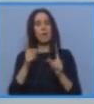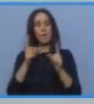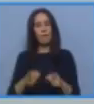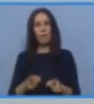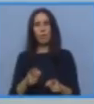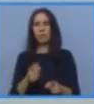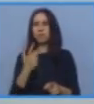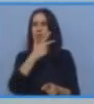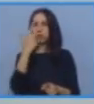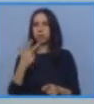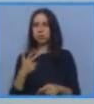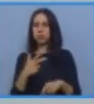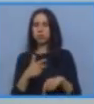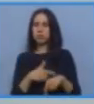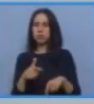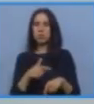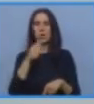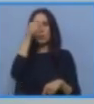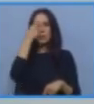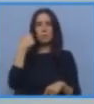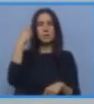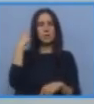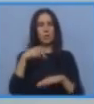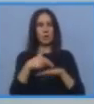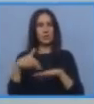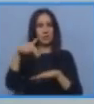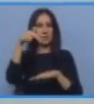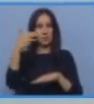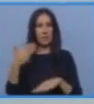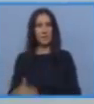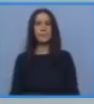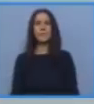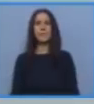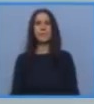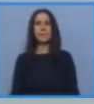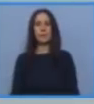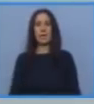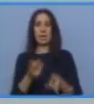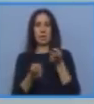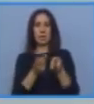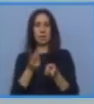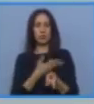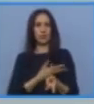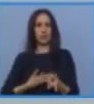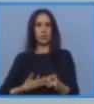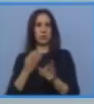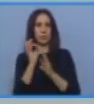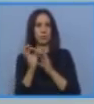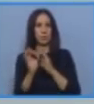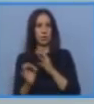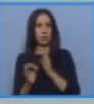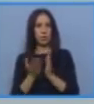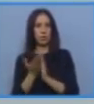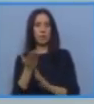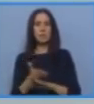definitiva com o tempo, com o domingo passado da Ascensão. Não é? E vamos continuar essa análise em pormenor. Antes disso, vamos ouvir